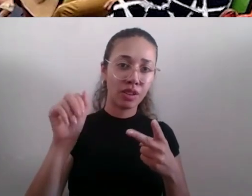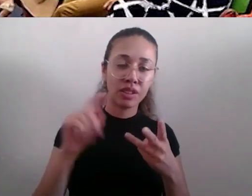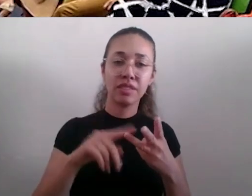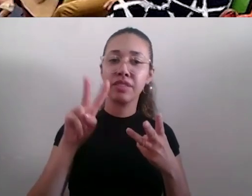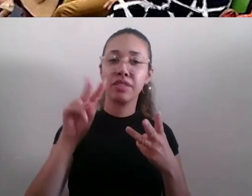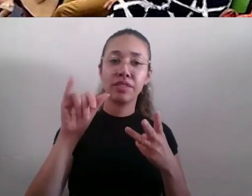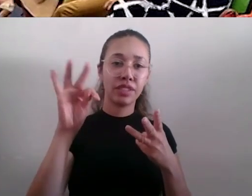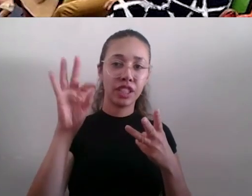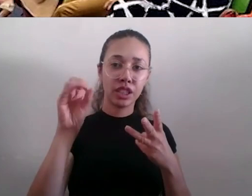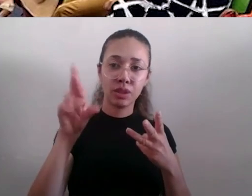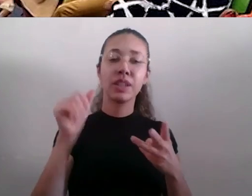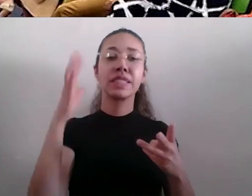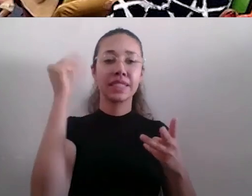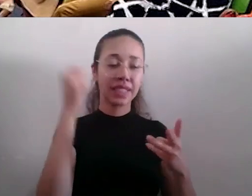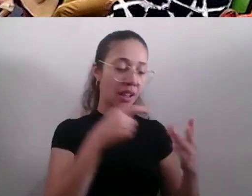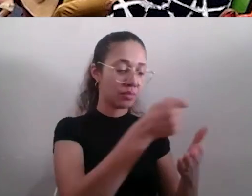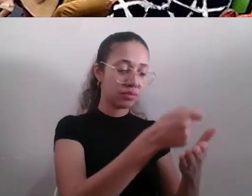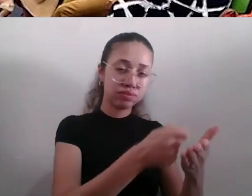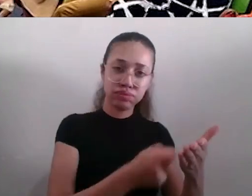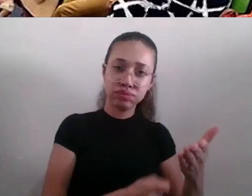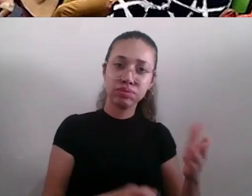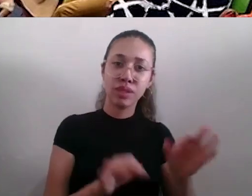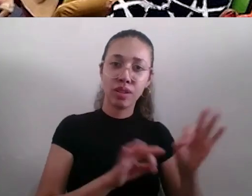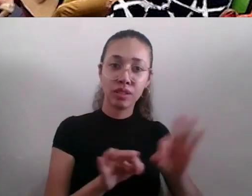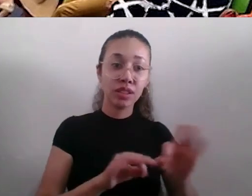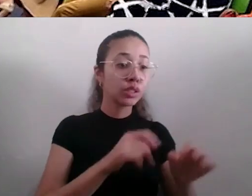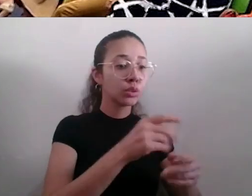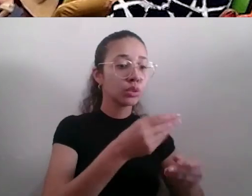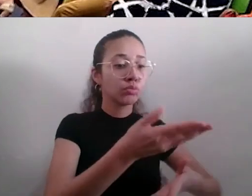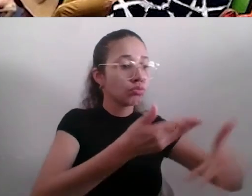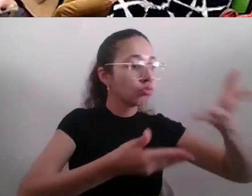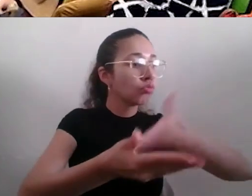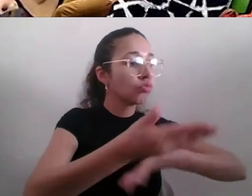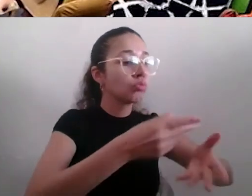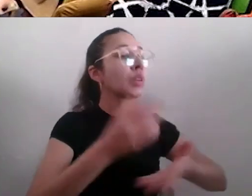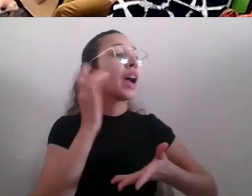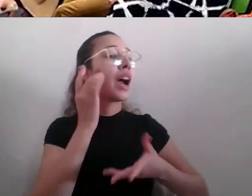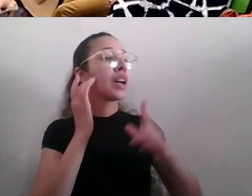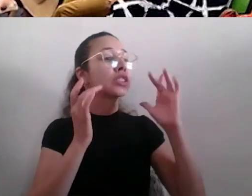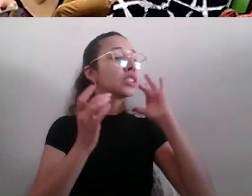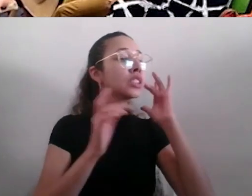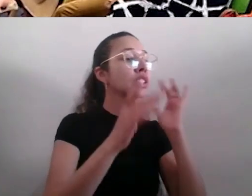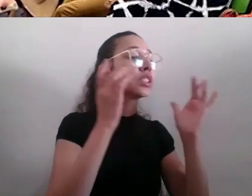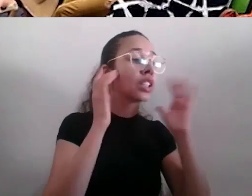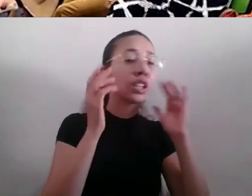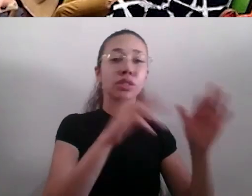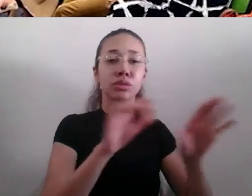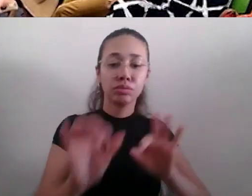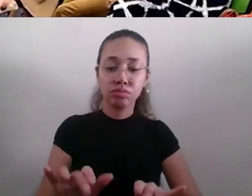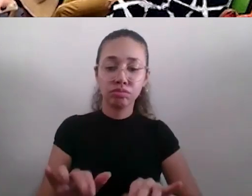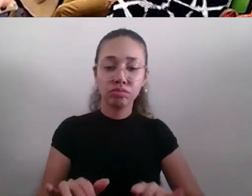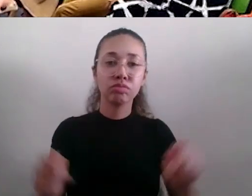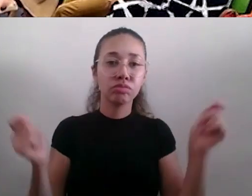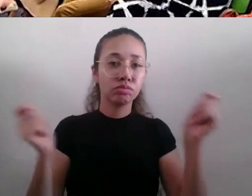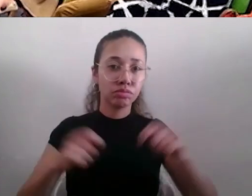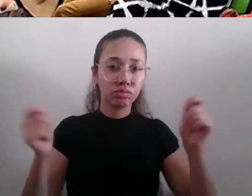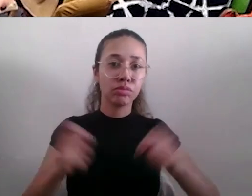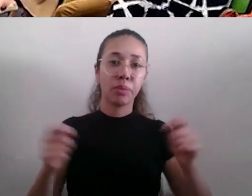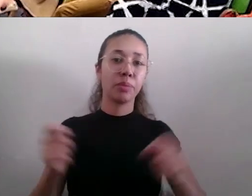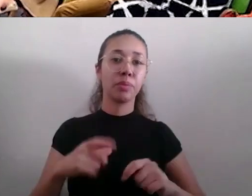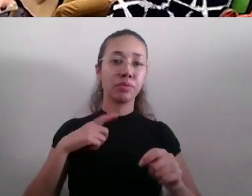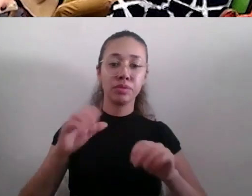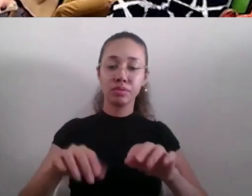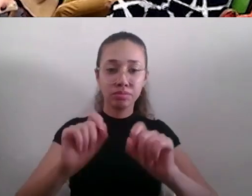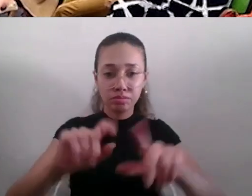roteiro. E tudo, basicamente, passa pela mão de todo mundo, entendeu? A gente usa tudo na nuvem, todo mundo tem acesso e todo mundo